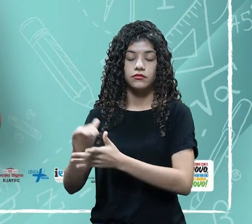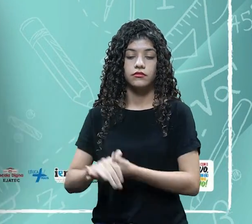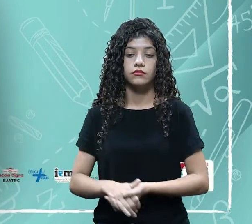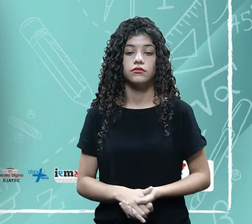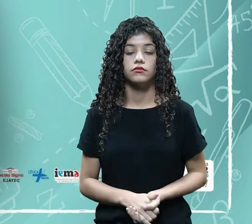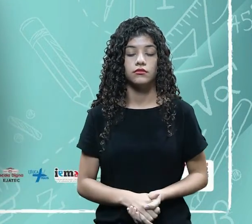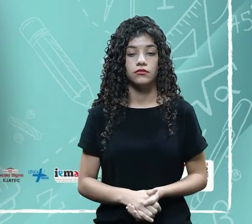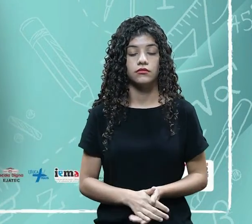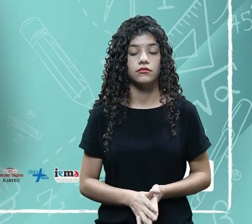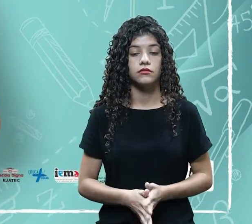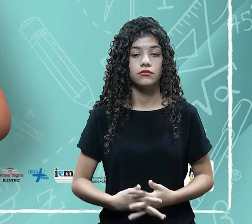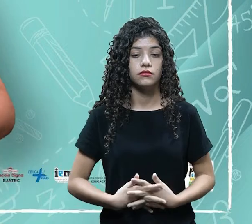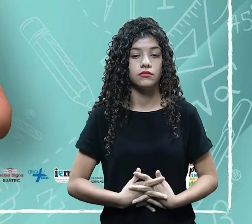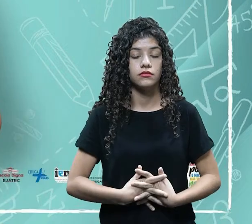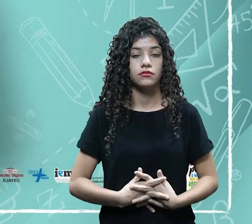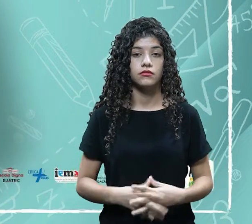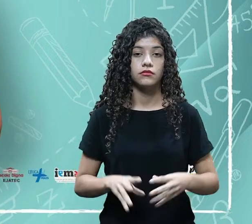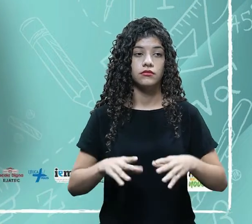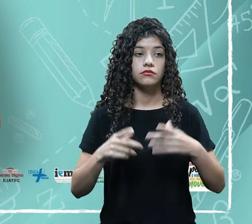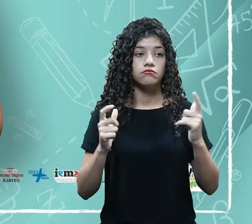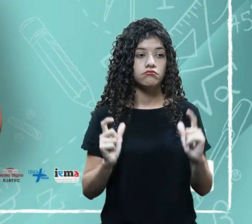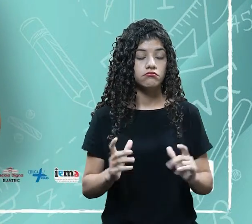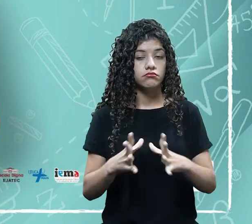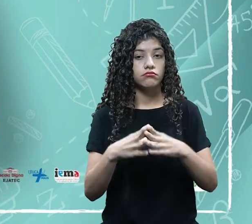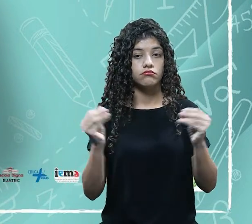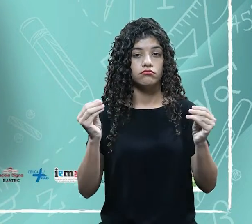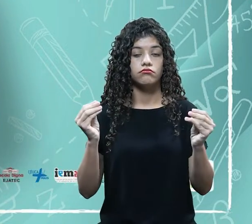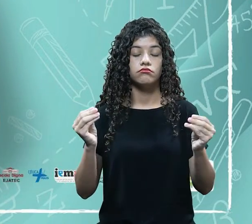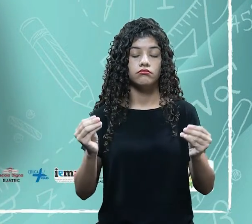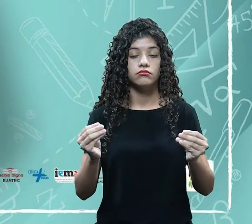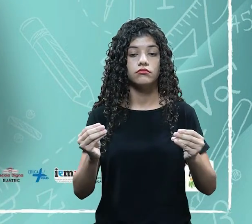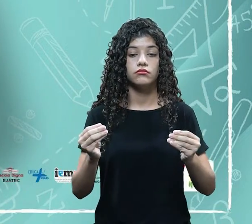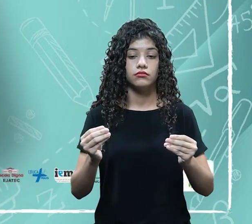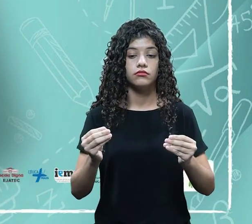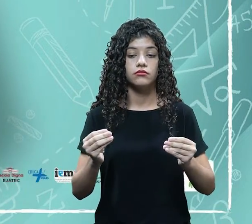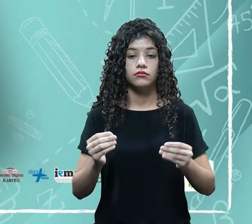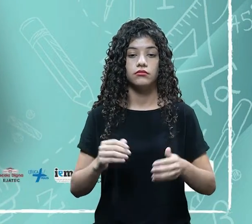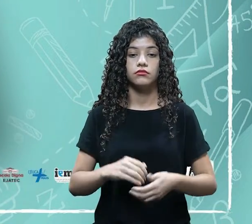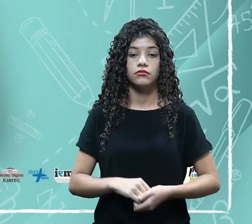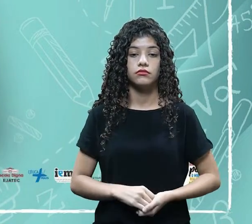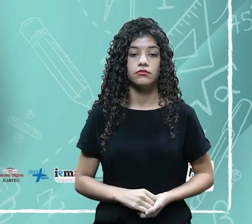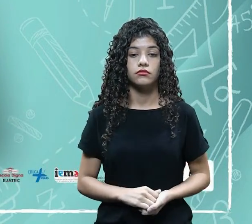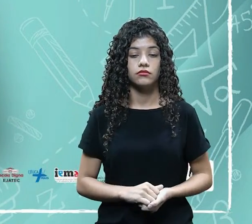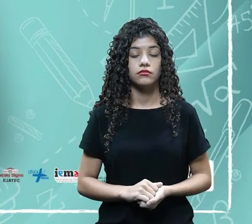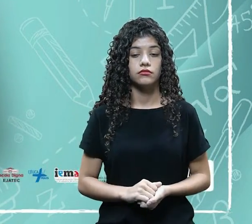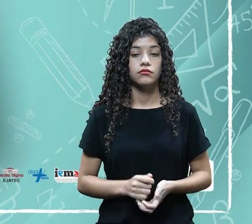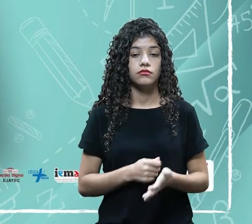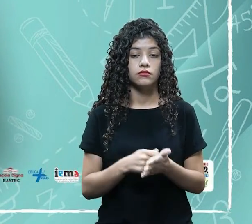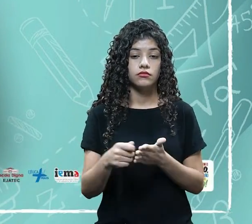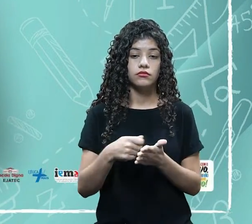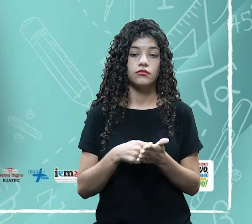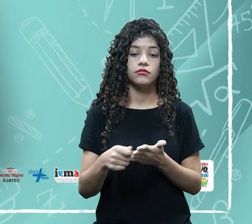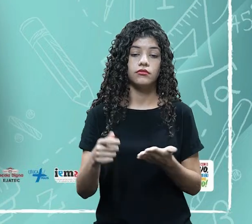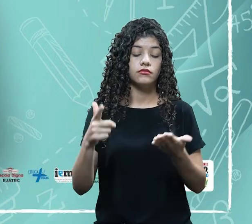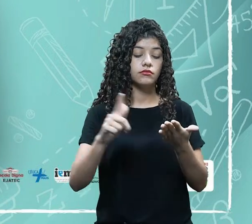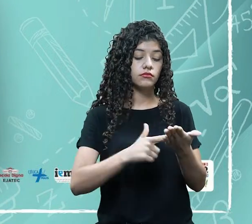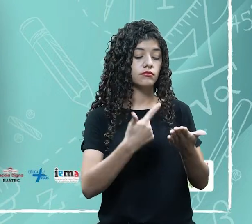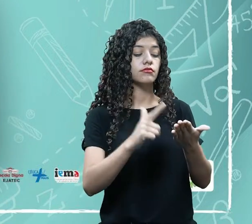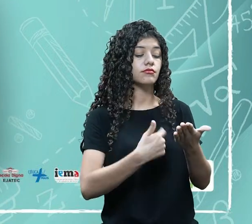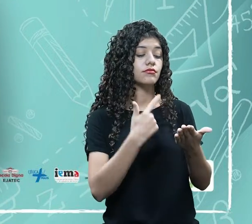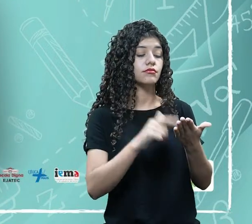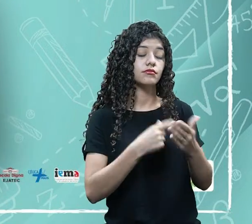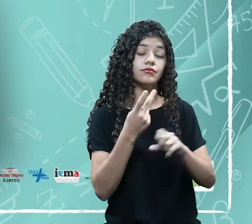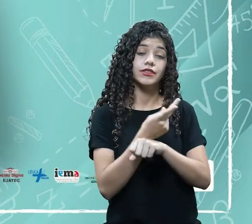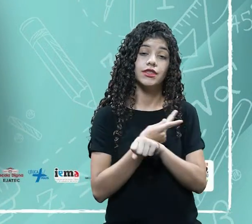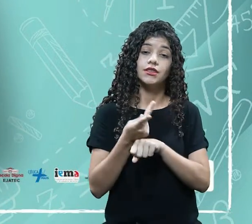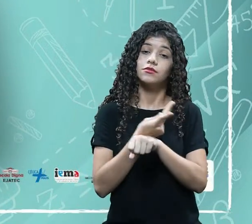ele foi extraviado, né? Aonde ele sumiu. Então, com um simples clique, lá no caderninho de protocolo, não, eu teria